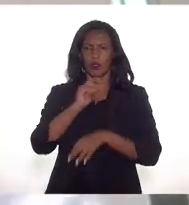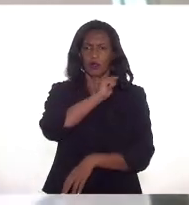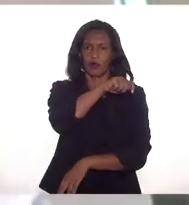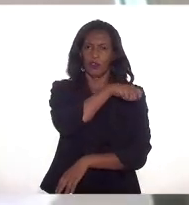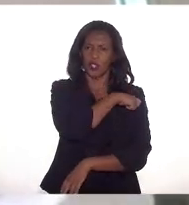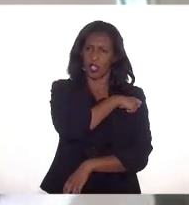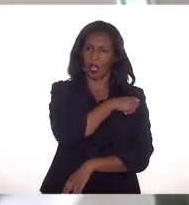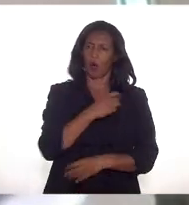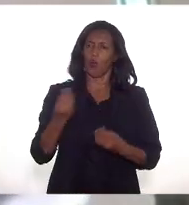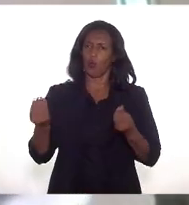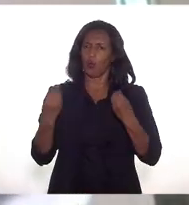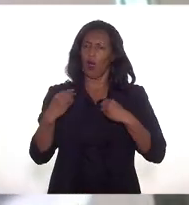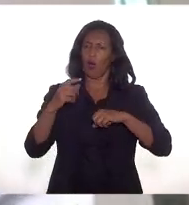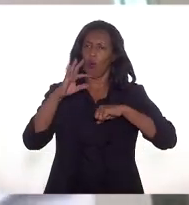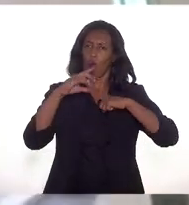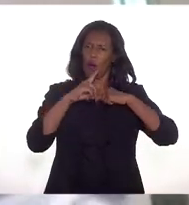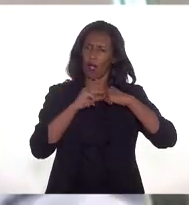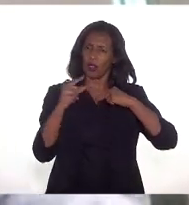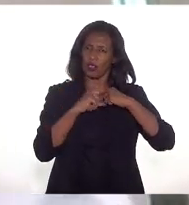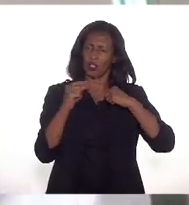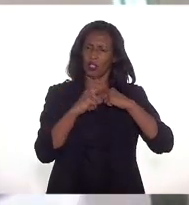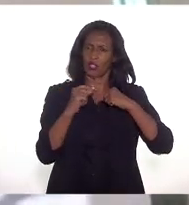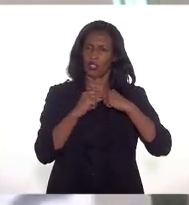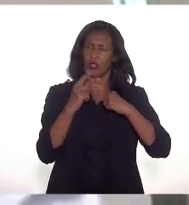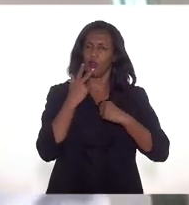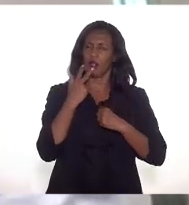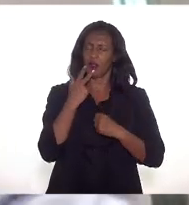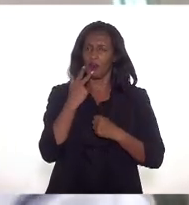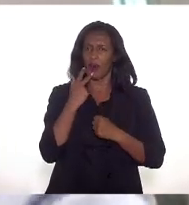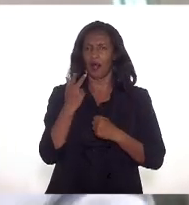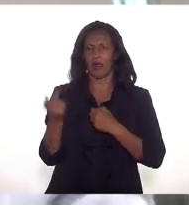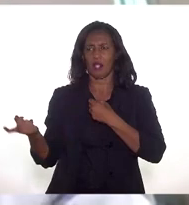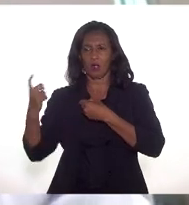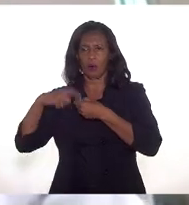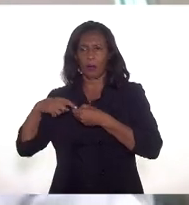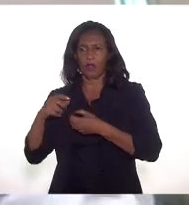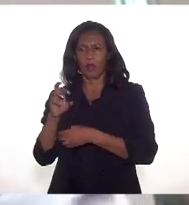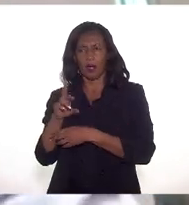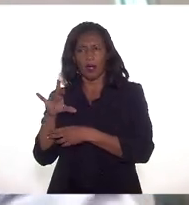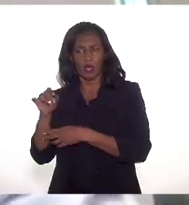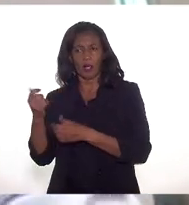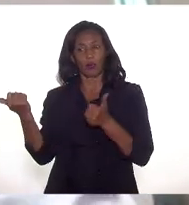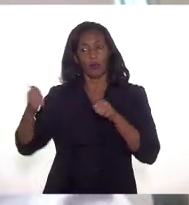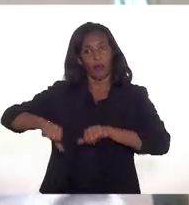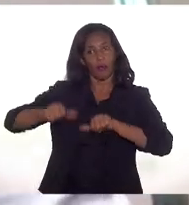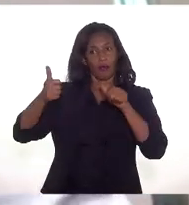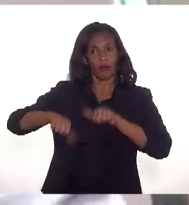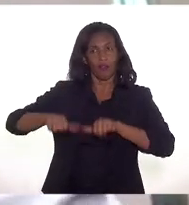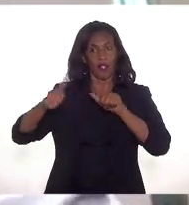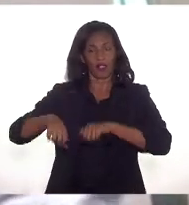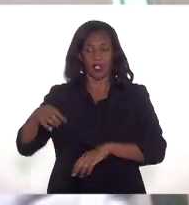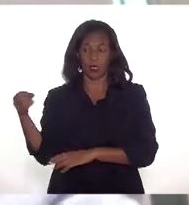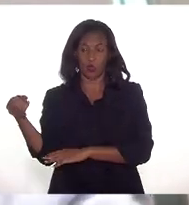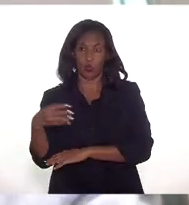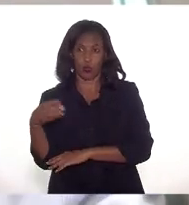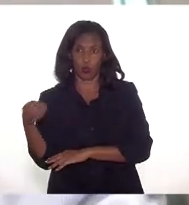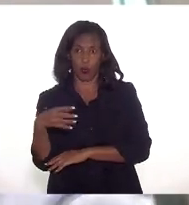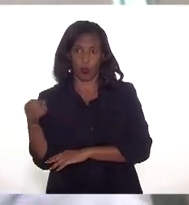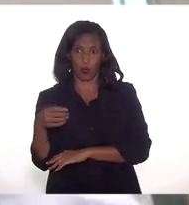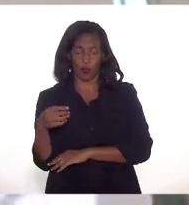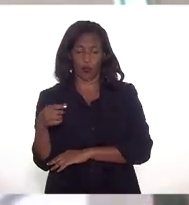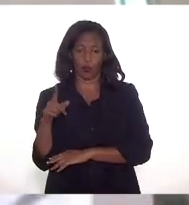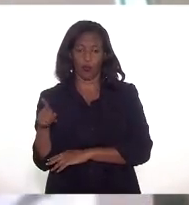nos permitiria tomar operações de crédito, ele continua existindo, e aí vão ter que avaliar se dentro do novo plano de recuperação